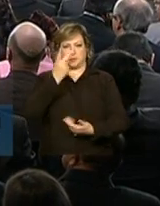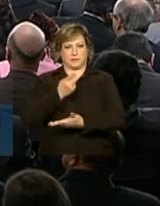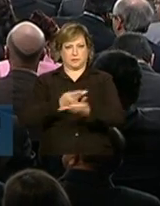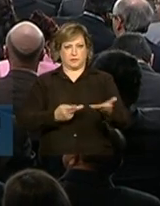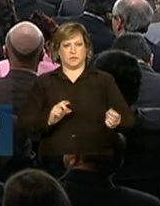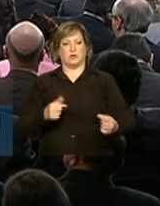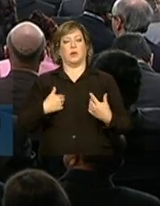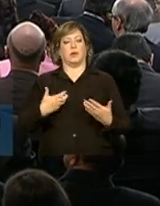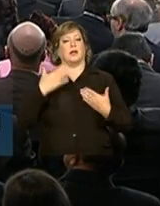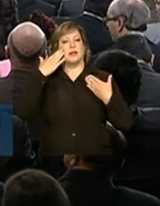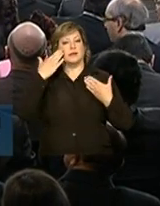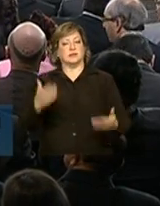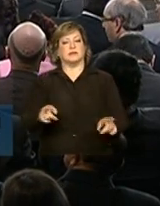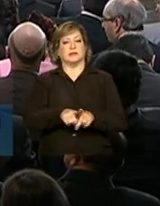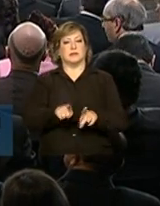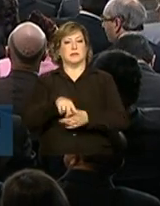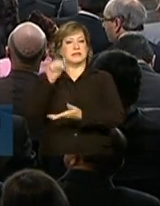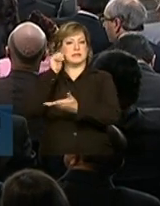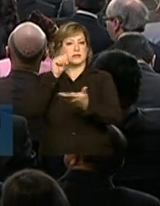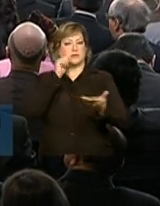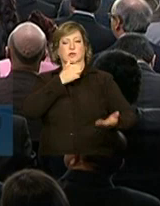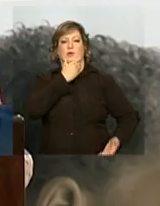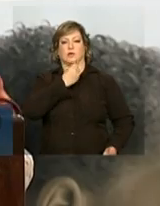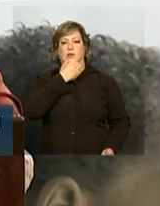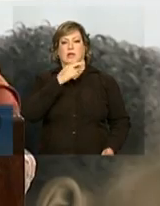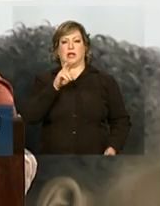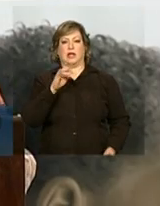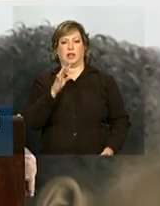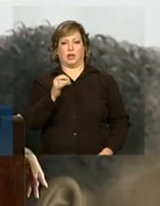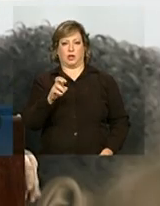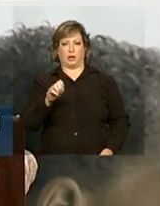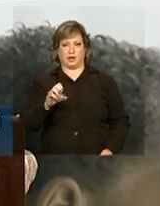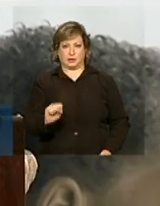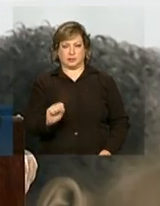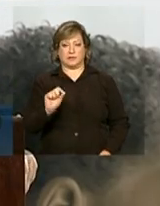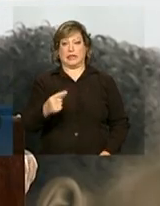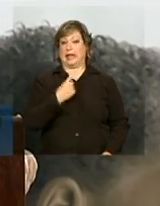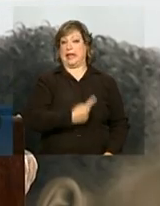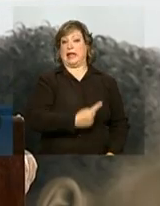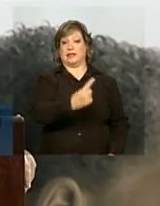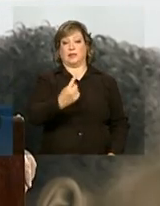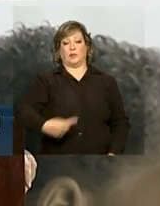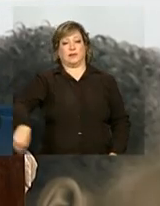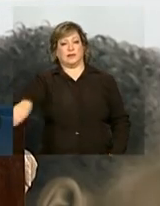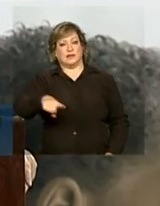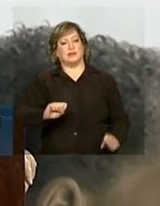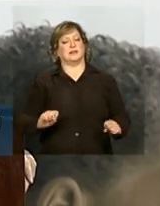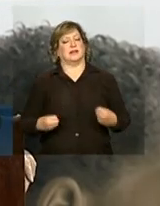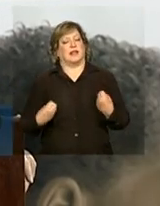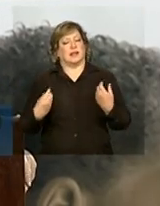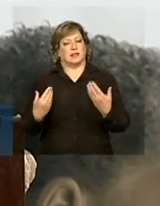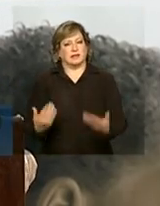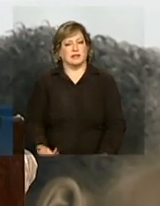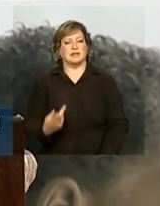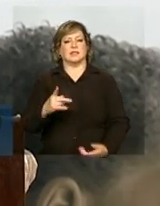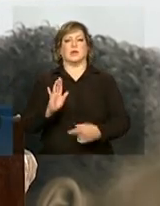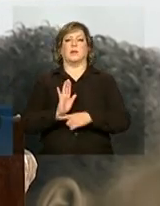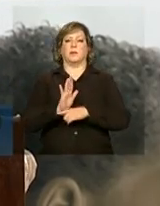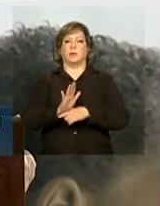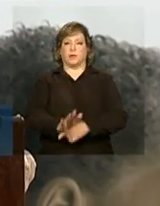as senhoras e os senhores reitores, a cada um deles pela sua dedicação, seu